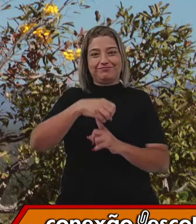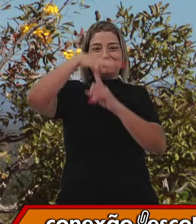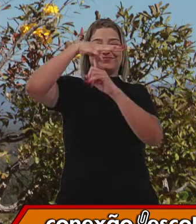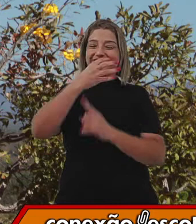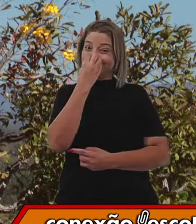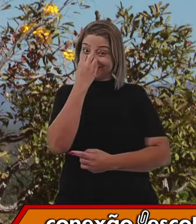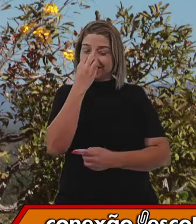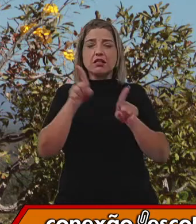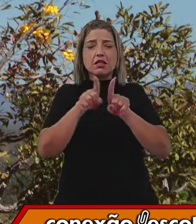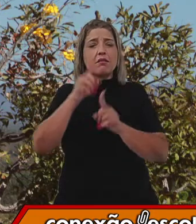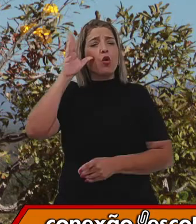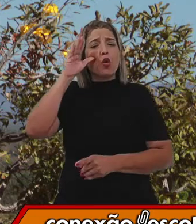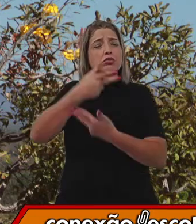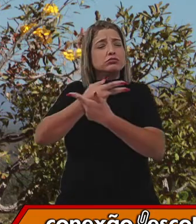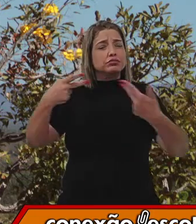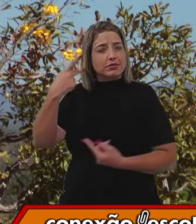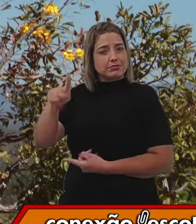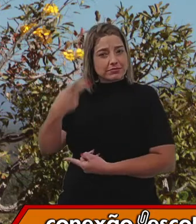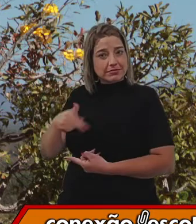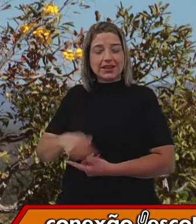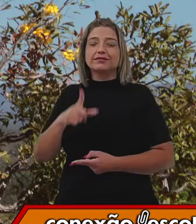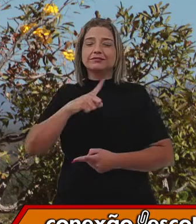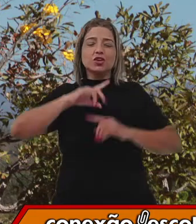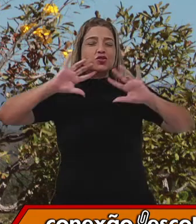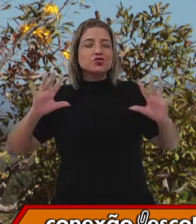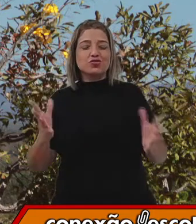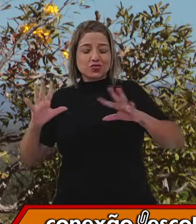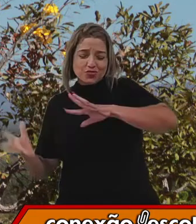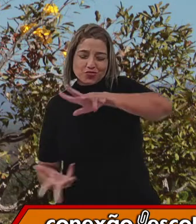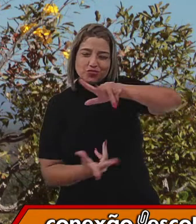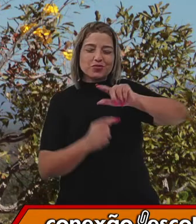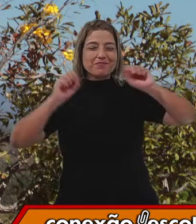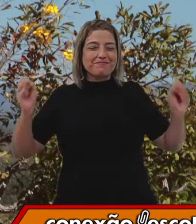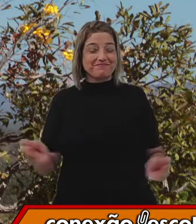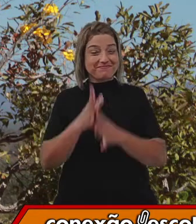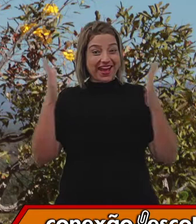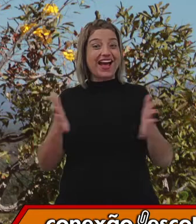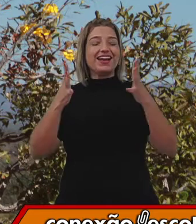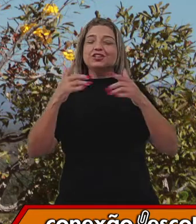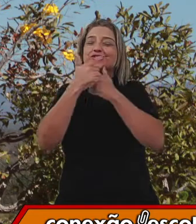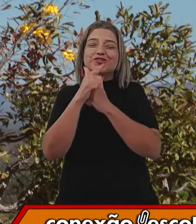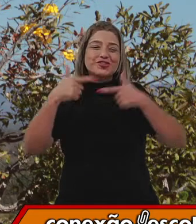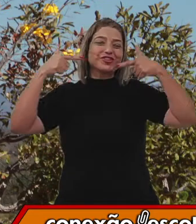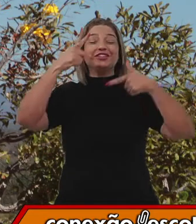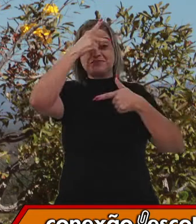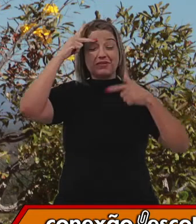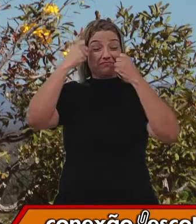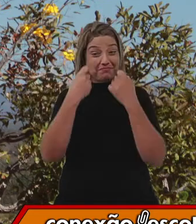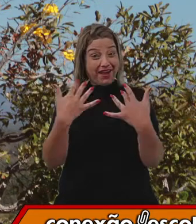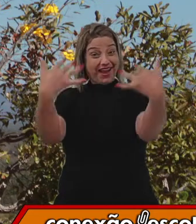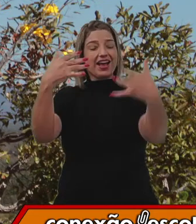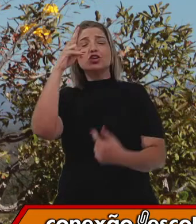sobre tudo isso. Um mundo mágico de sorrisos fartos da plateia e de histórias hereditárias.